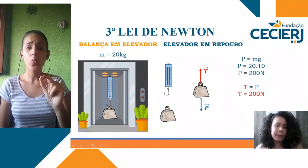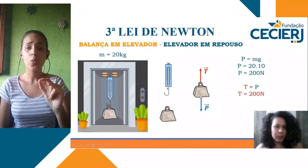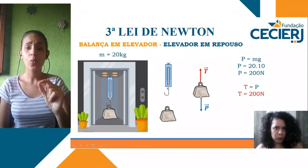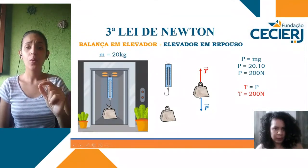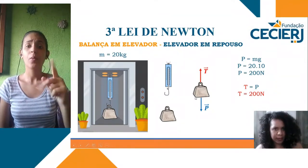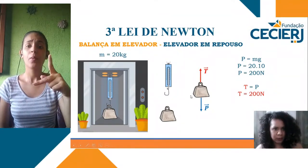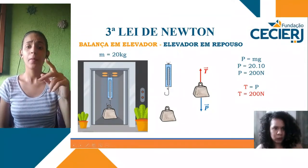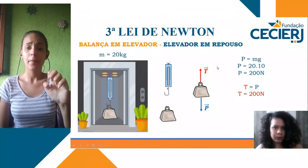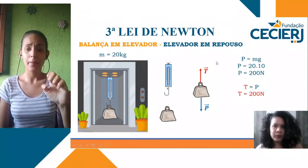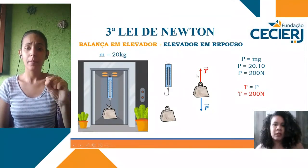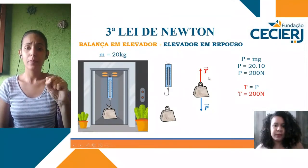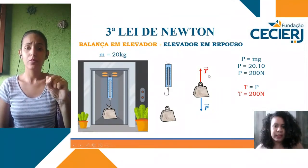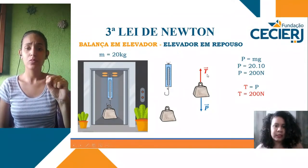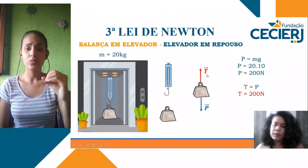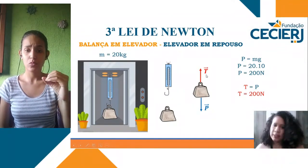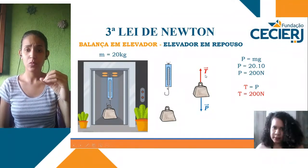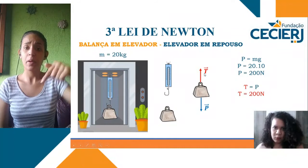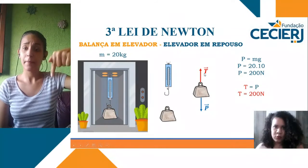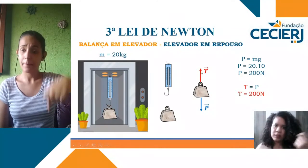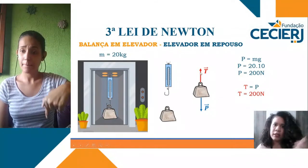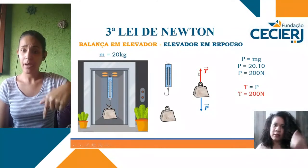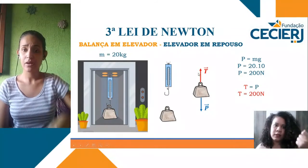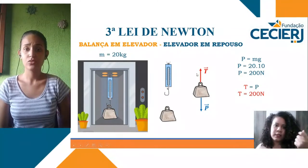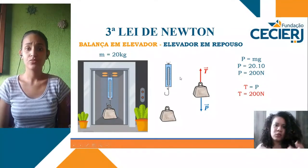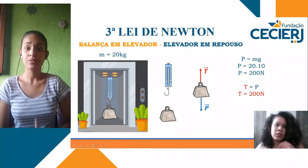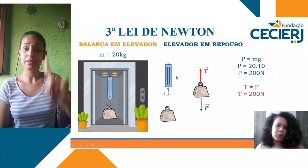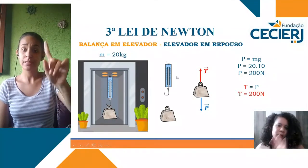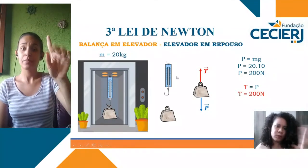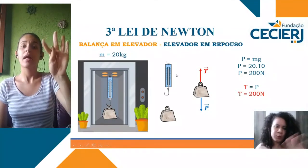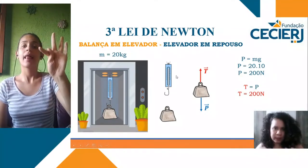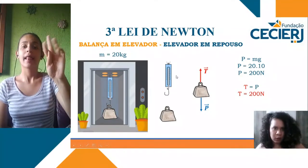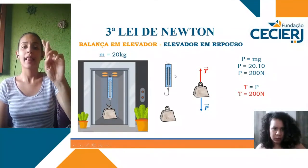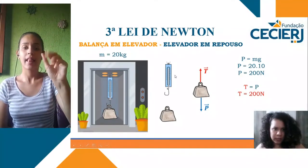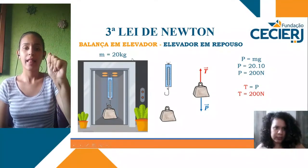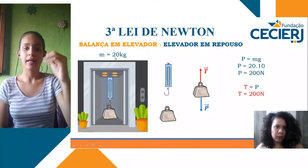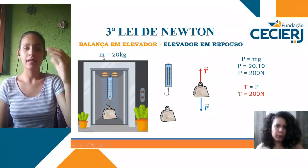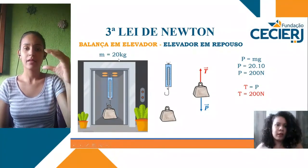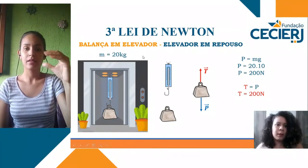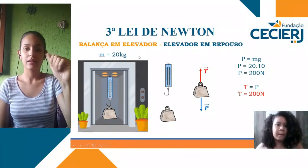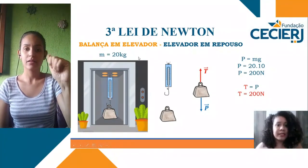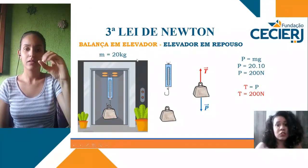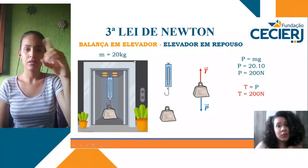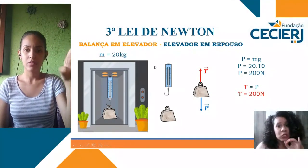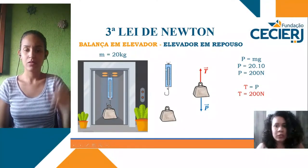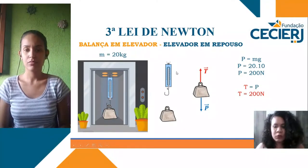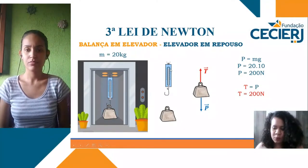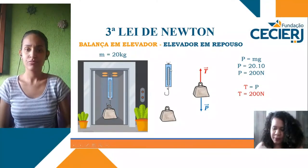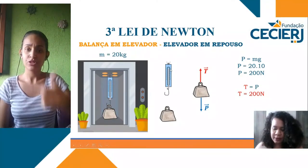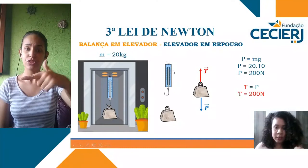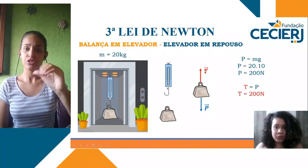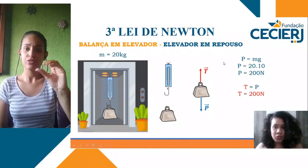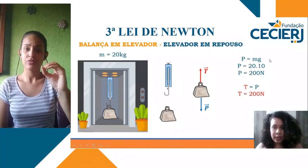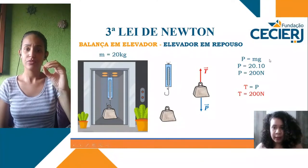tem? Peso para baixo, para cima tração. A gente vai tratando aí esse dinanômetro e vamos pensar como tração. Massa de 20 kg